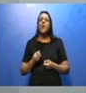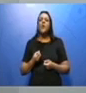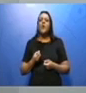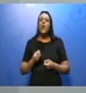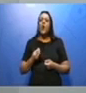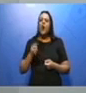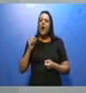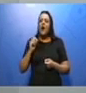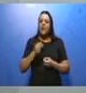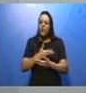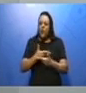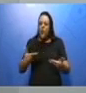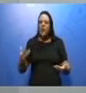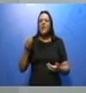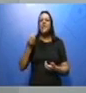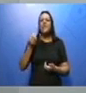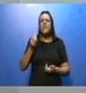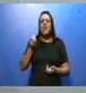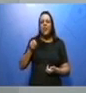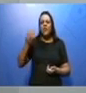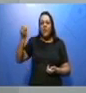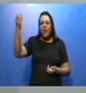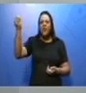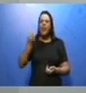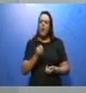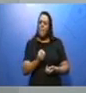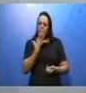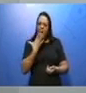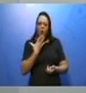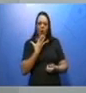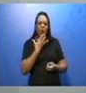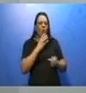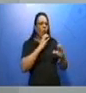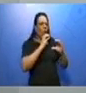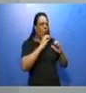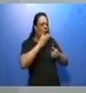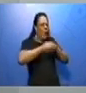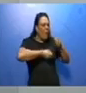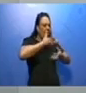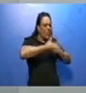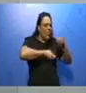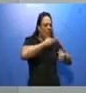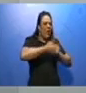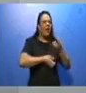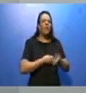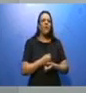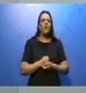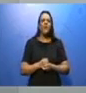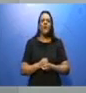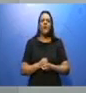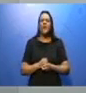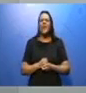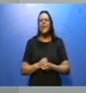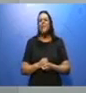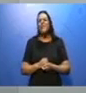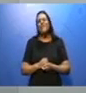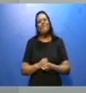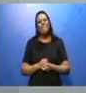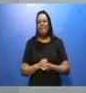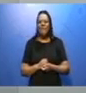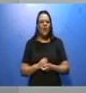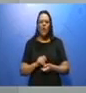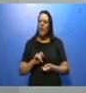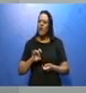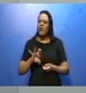na nossa viagem. Só que não basta ter experiências né, interessantes para nós contarmos